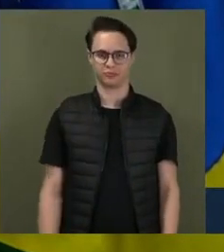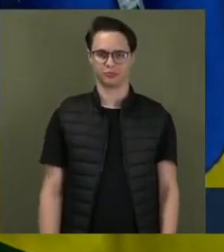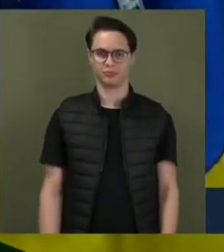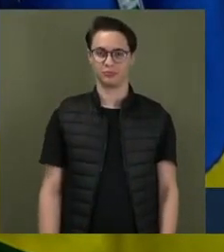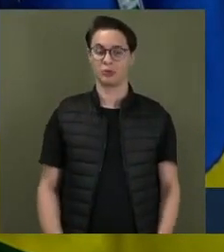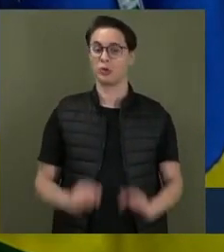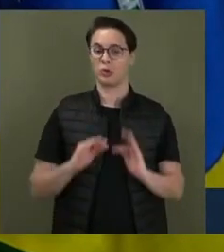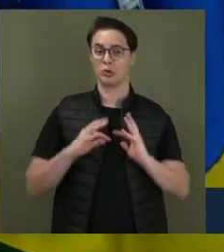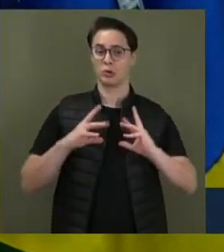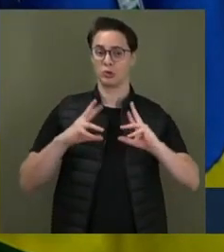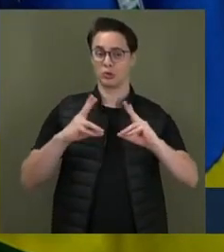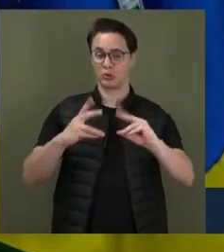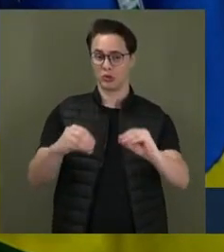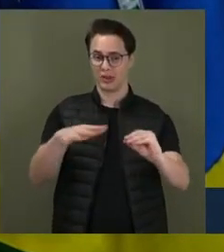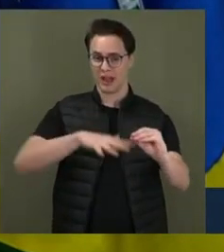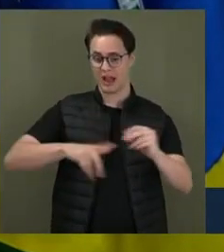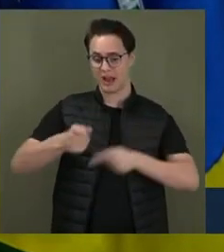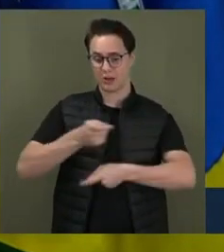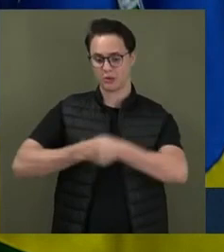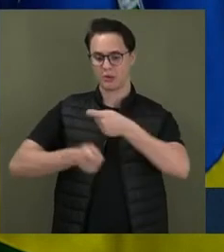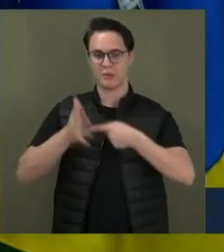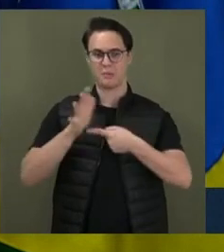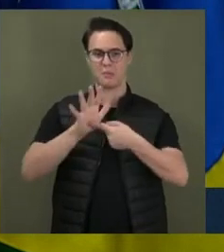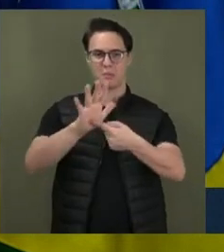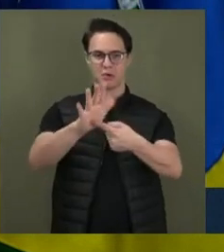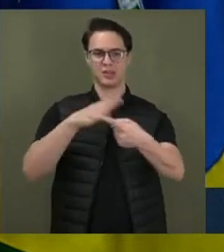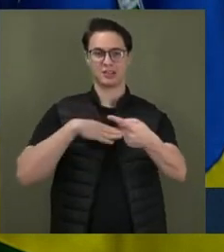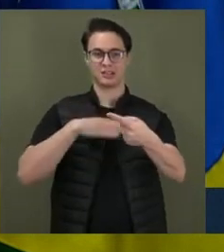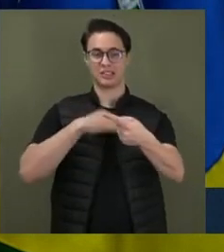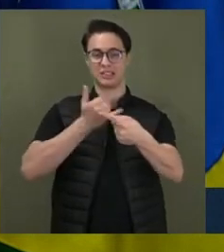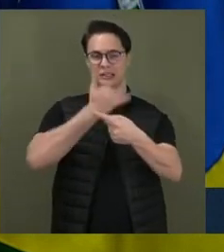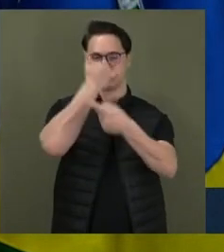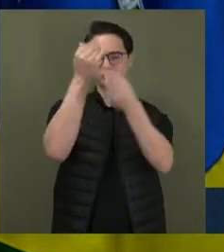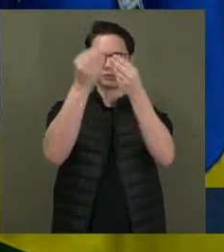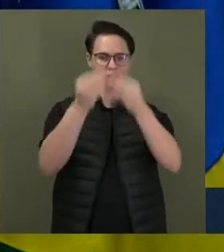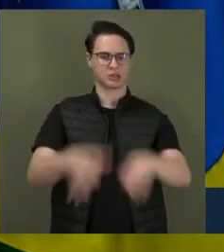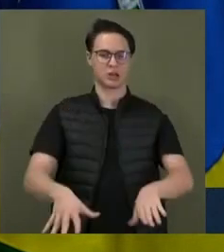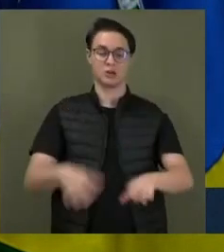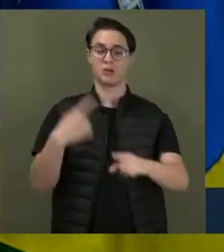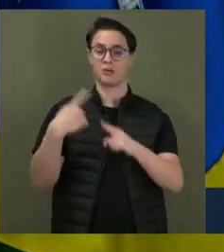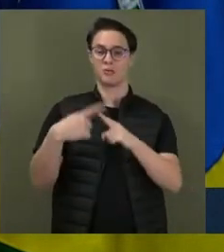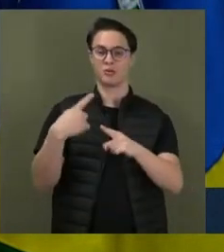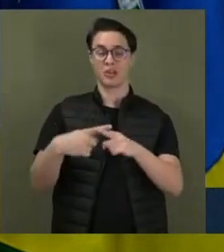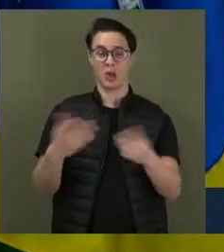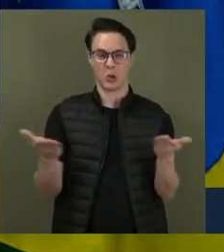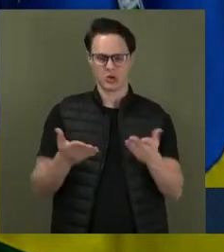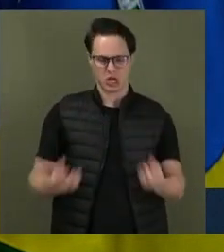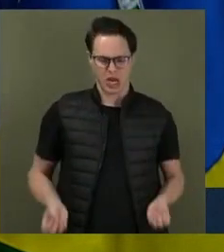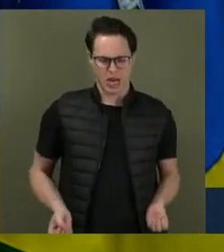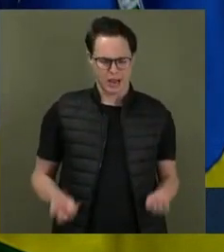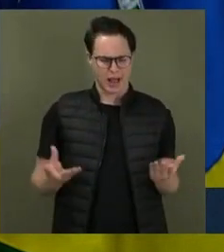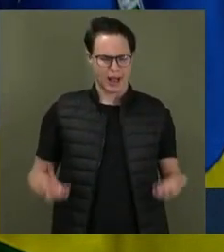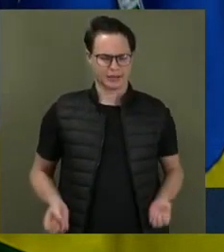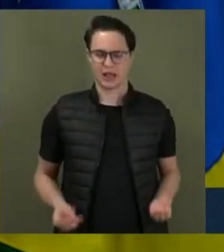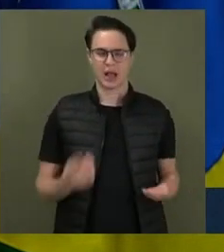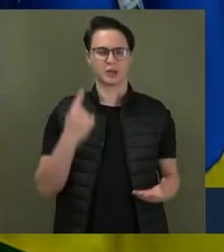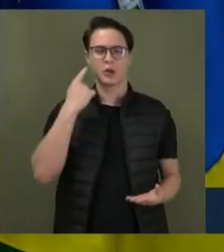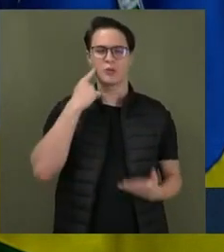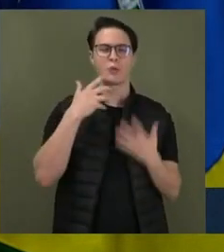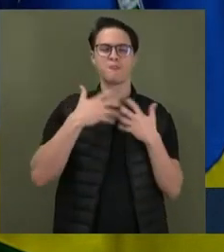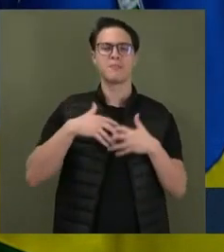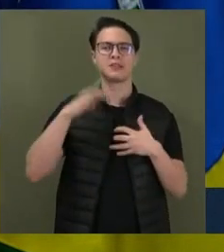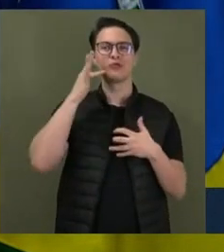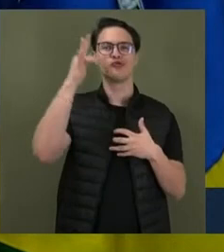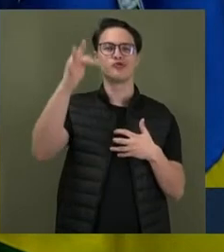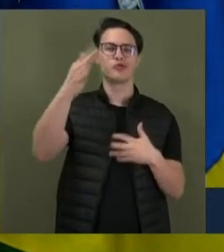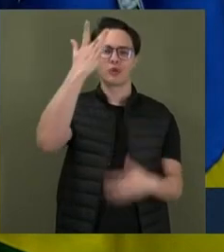economia apontam para um desastre iminente, pois o governo aumenta seus gastos sem refletir sobre o amanhã. Ataca a eficiente política monetária que controla a